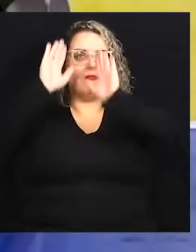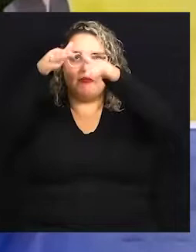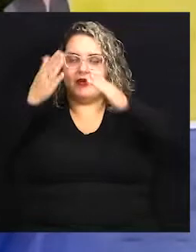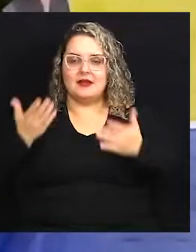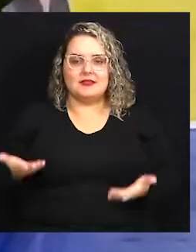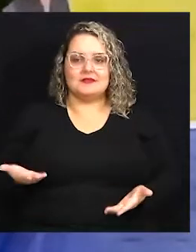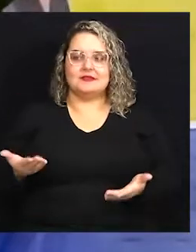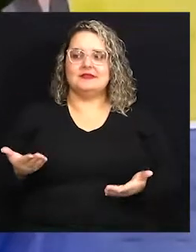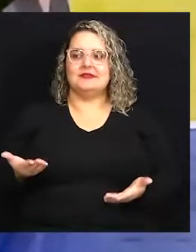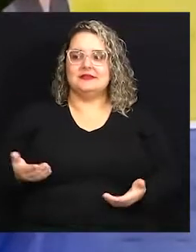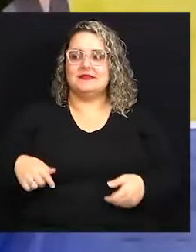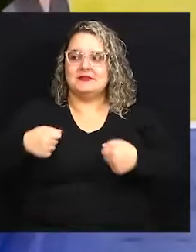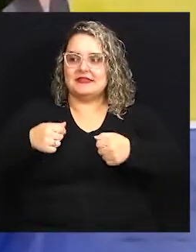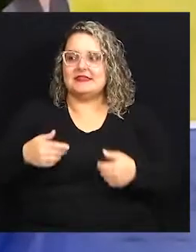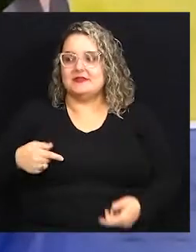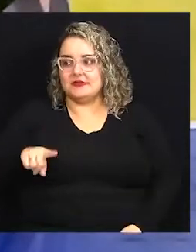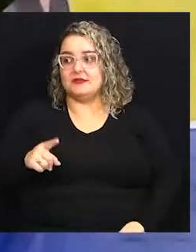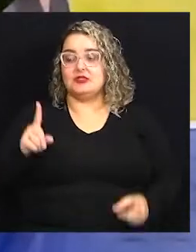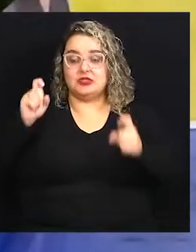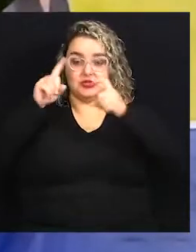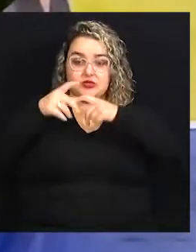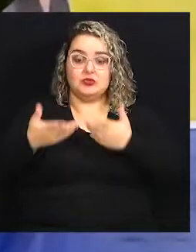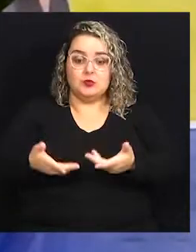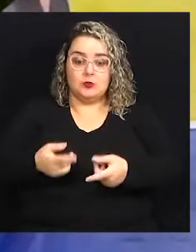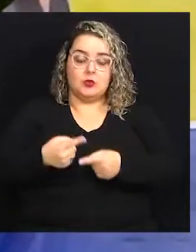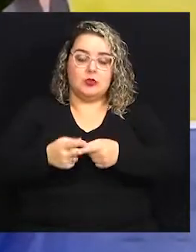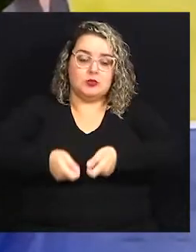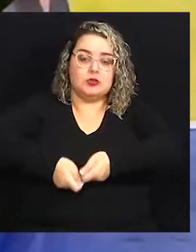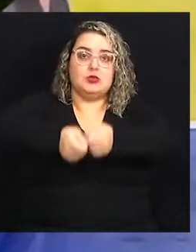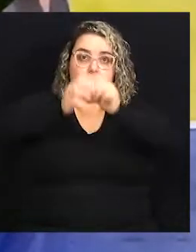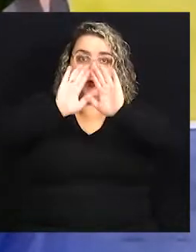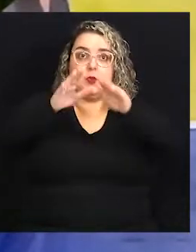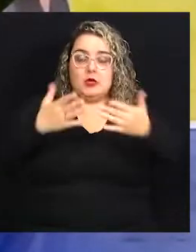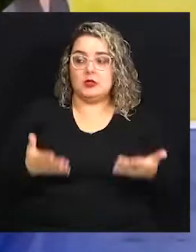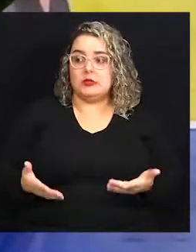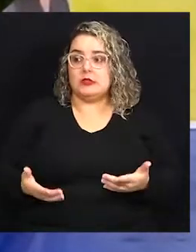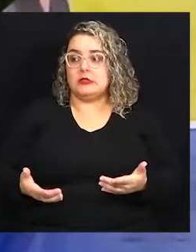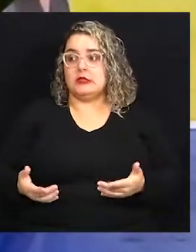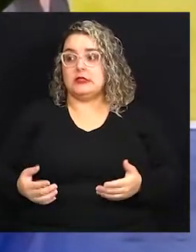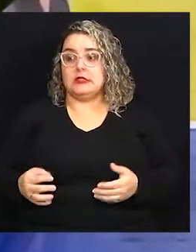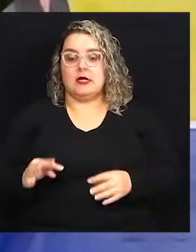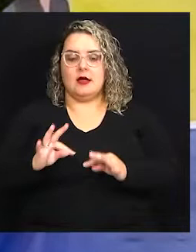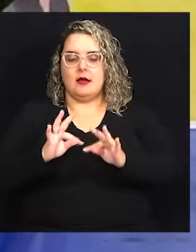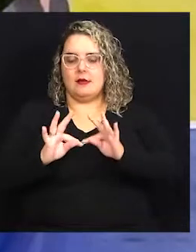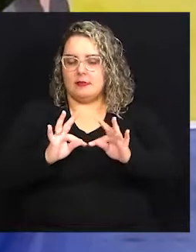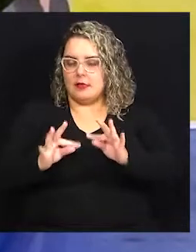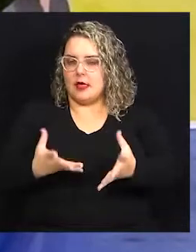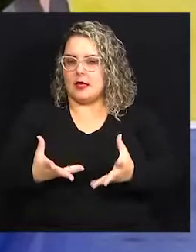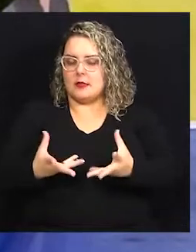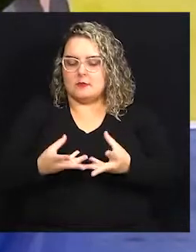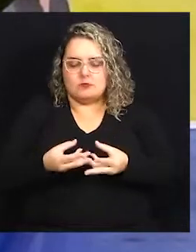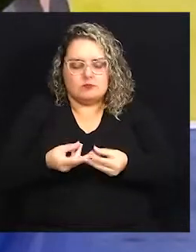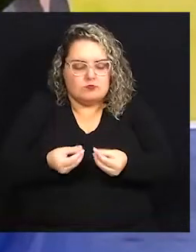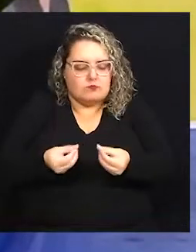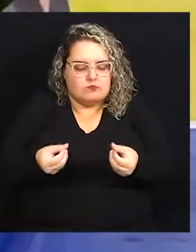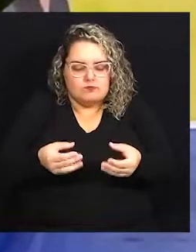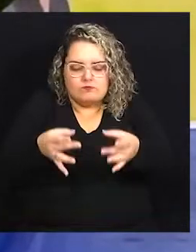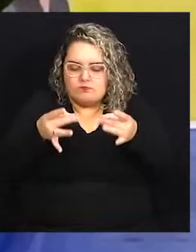foi difícil, porque o voleibol ele é muito apurado, a técnica dele é muito fina, né? Vamos dizer